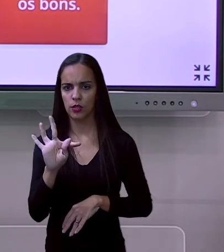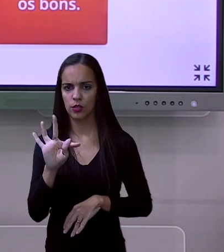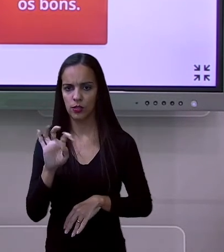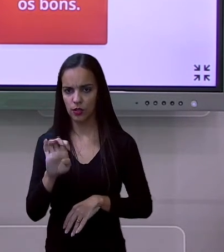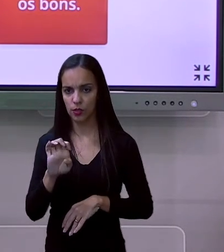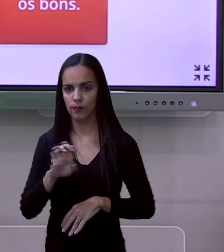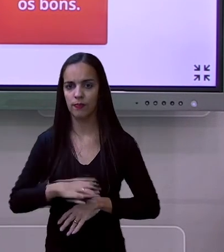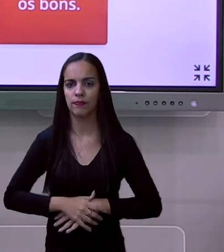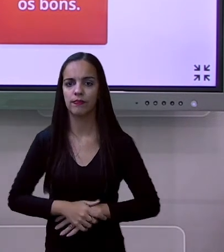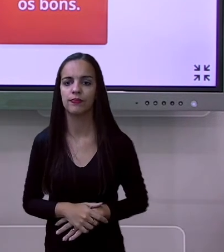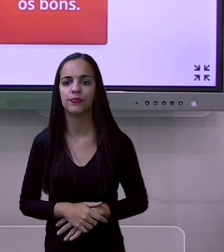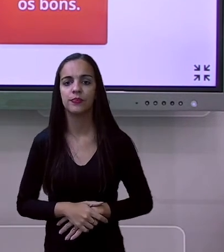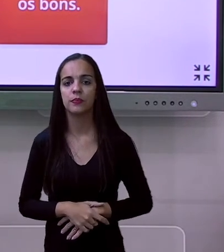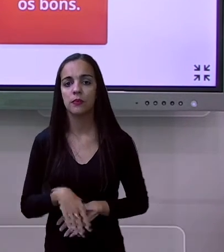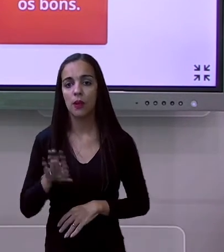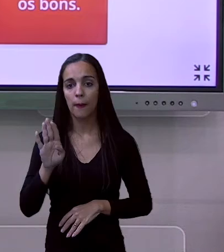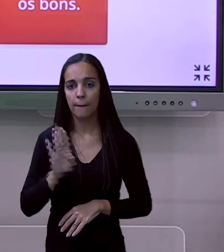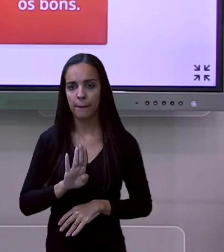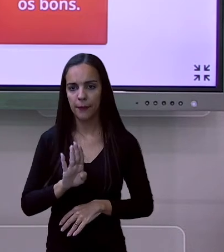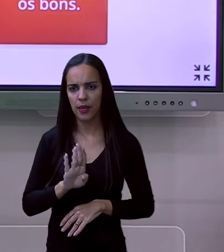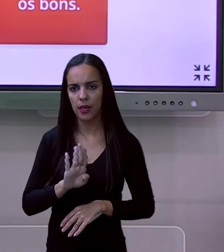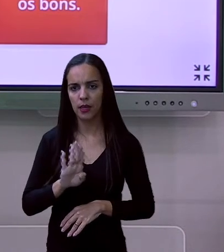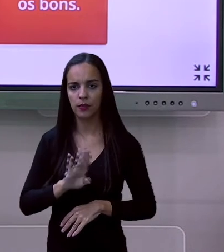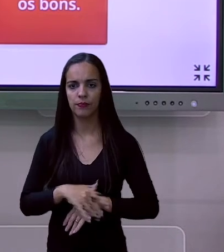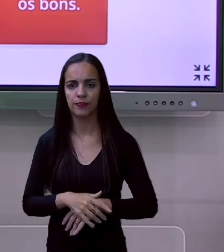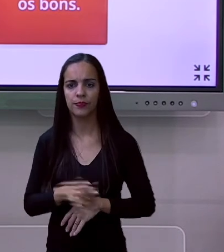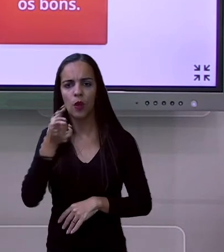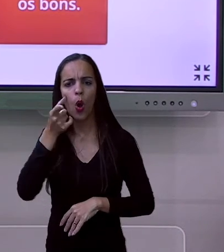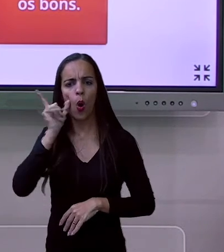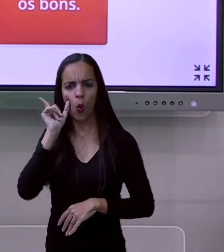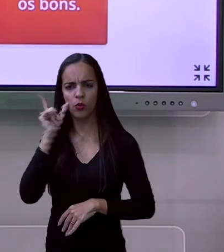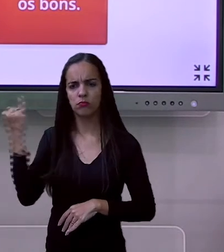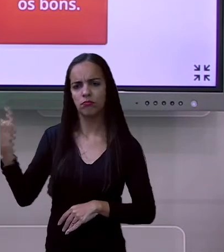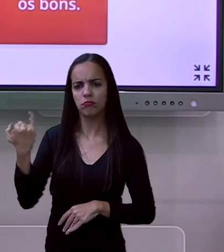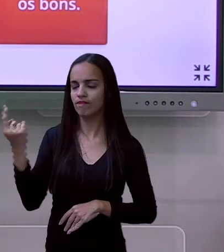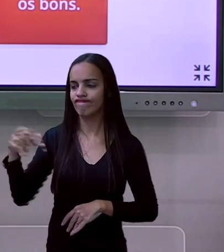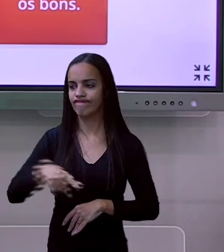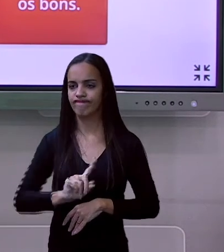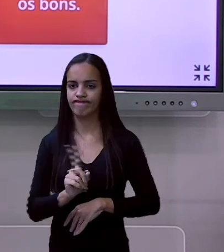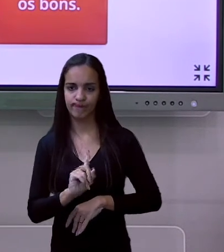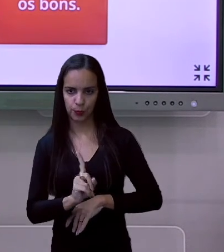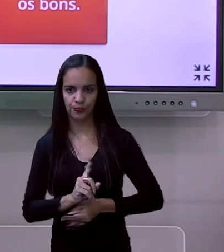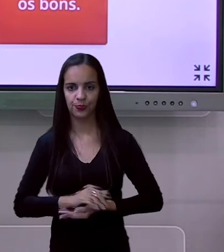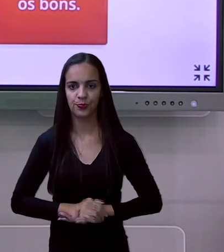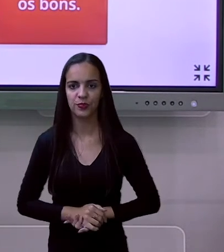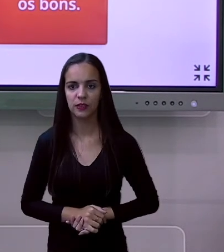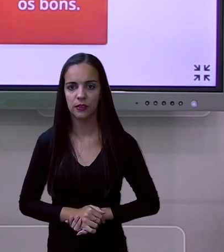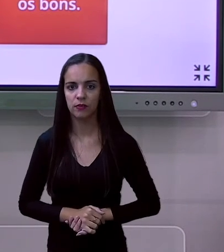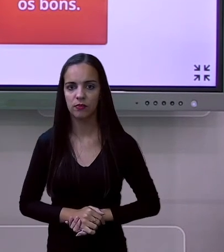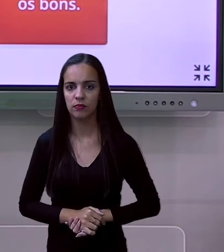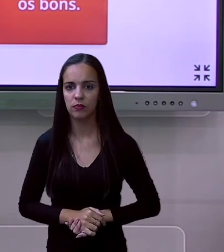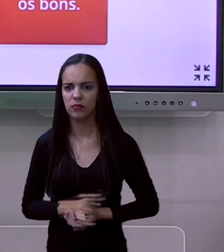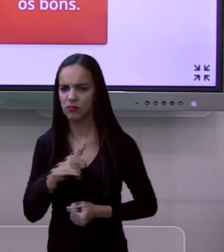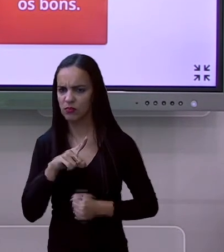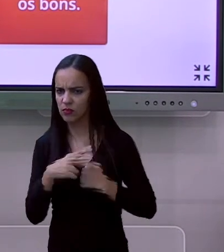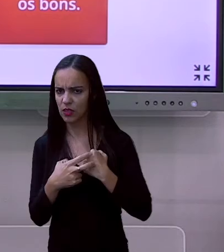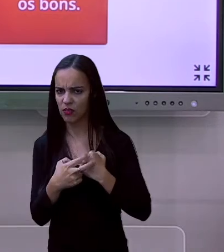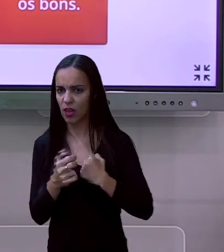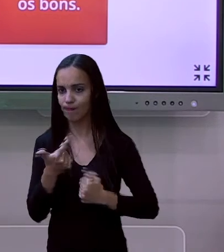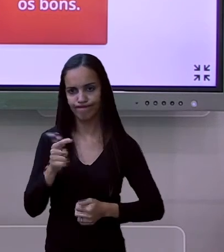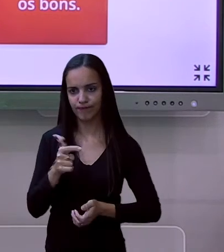T, depois do convidar. Ontem me disse que não viria. Cadê o pronome depois do verbo? Não